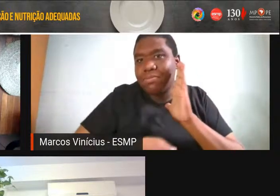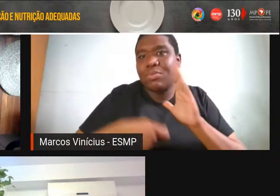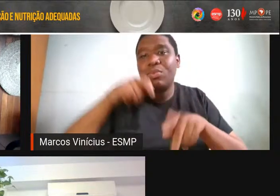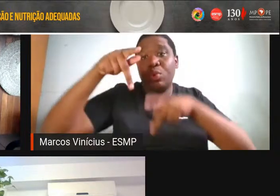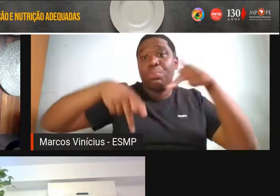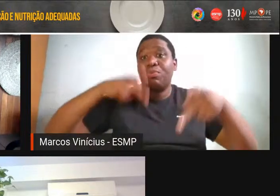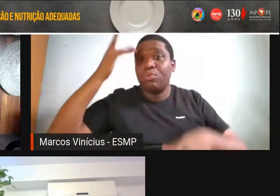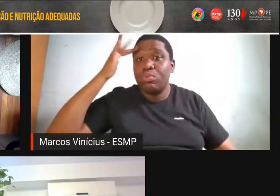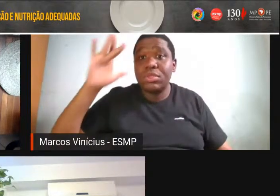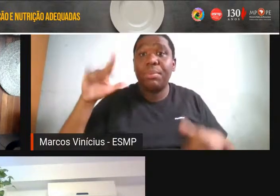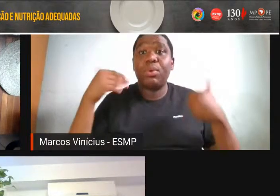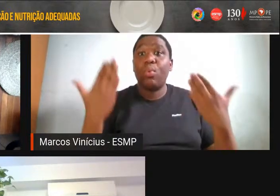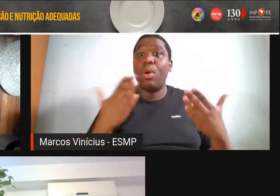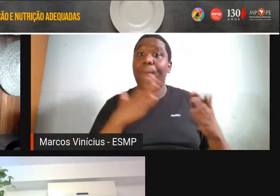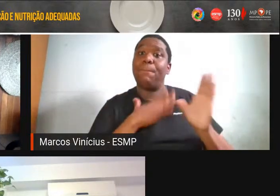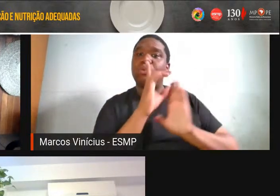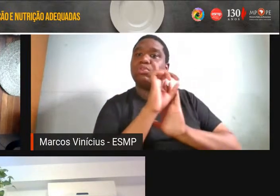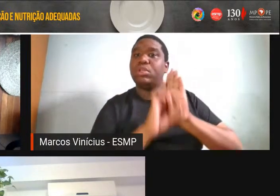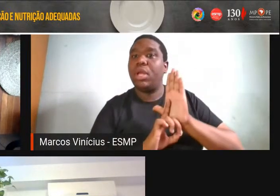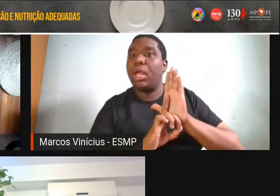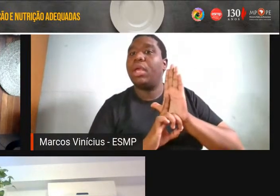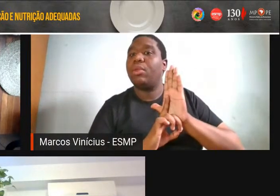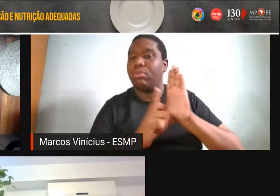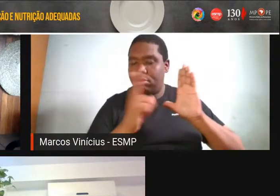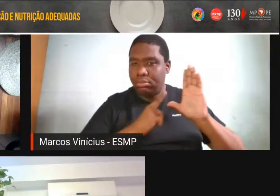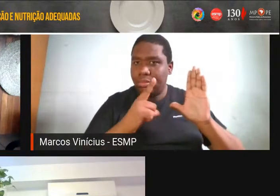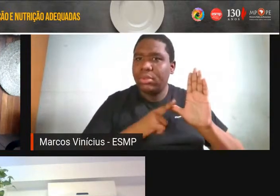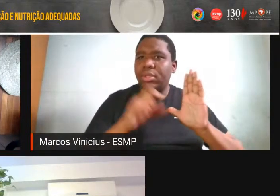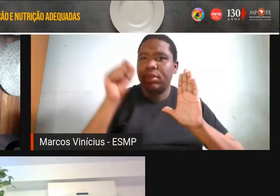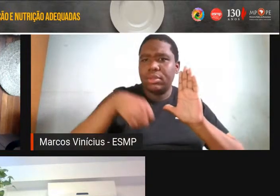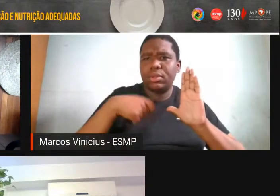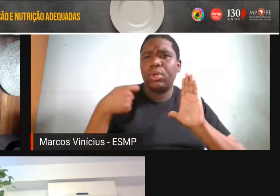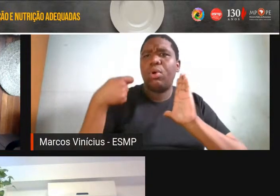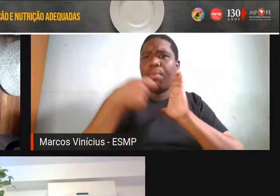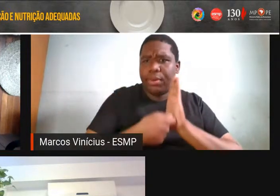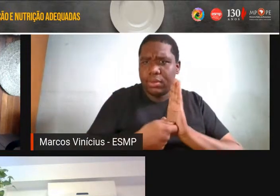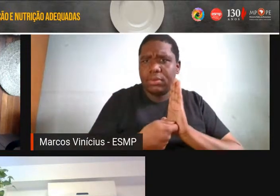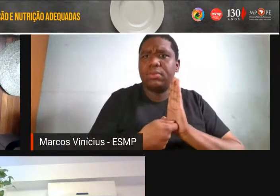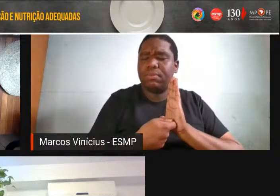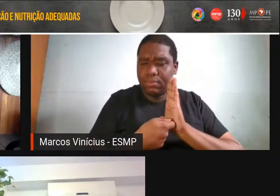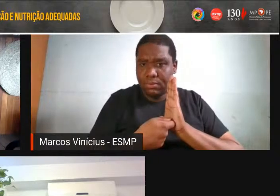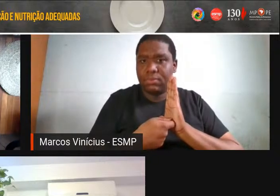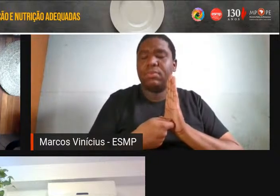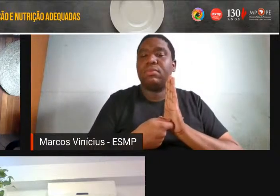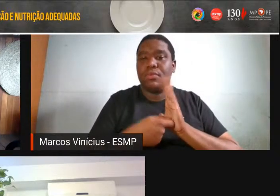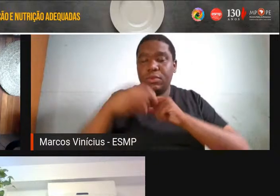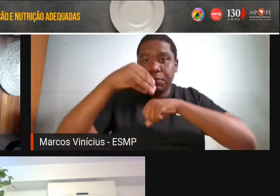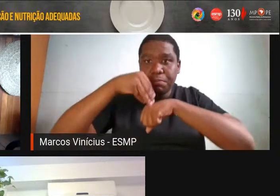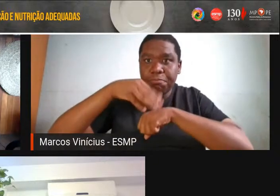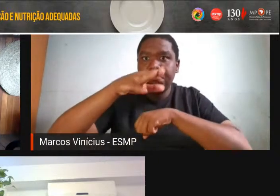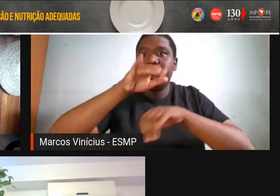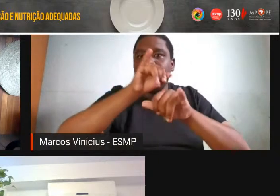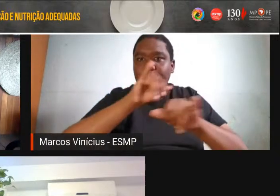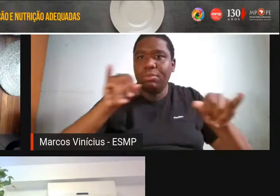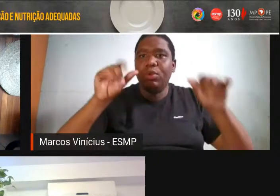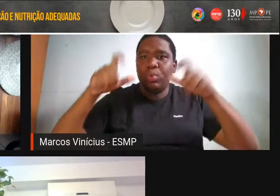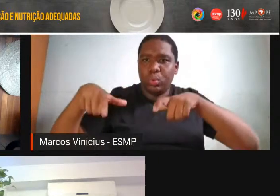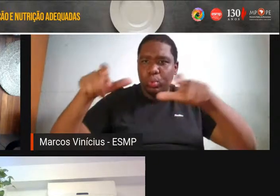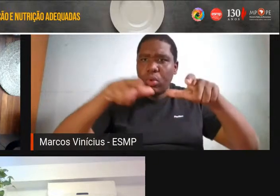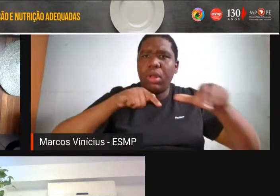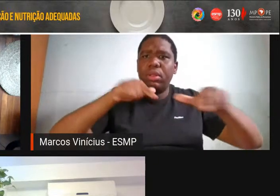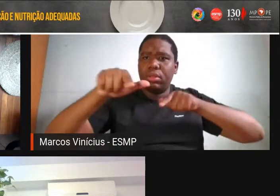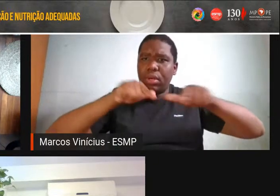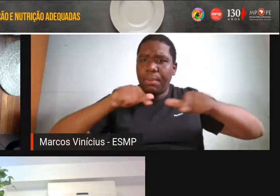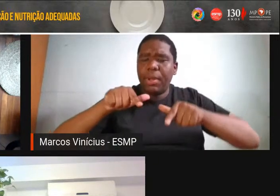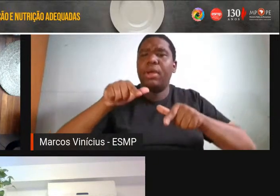bem qual é o direito que eles têm, e eles têm a obrigação, o Estado tem a obrigação de informar em cada local de trabalho, em cada